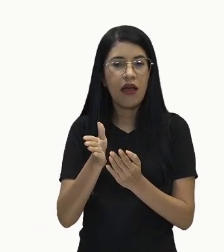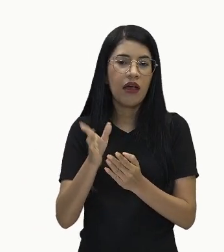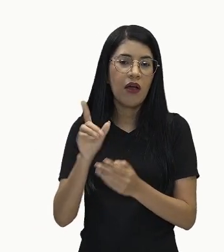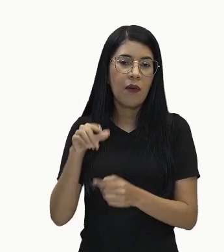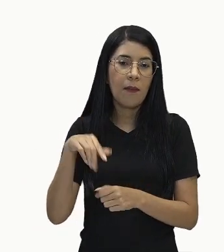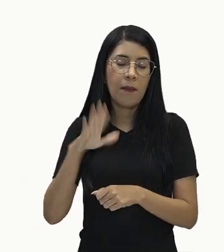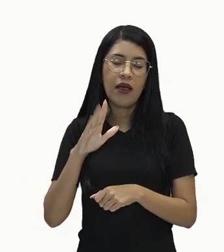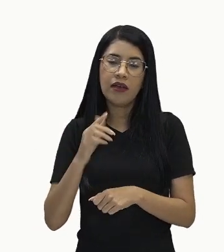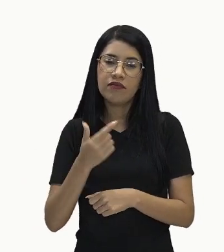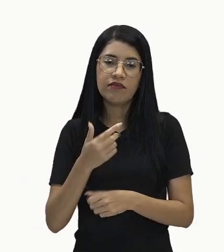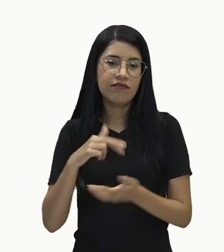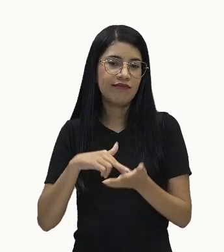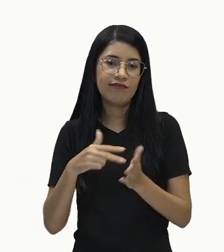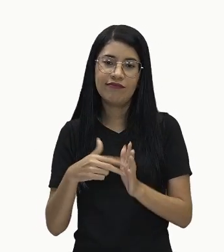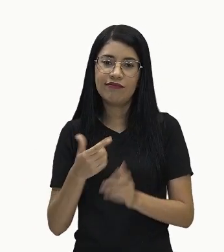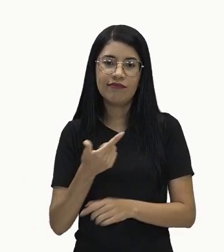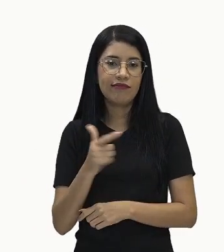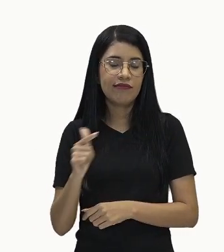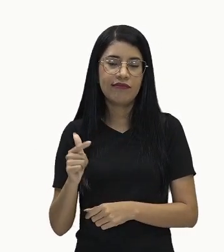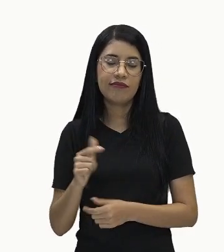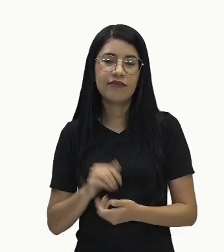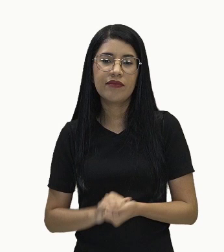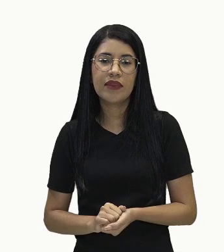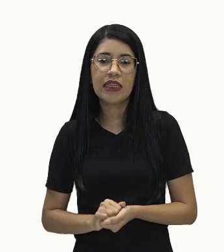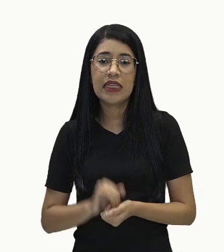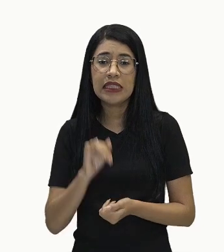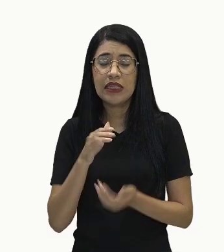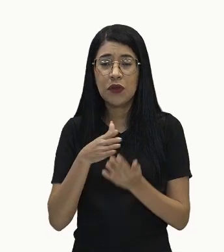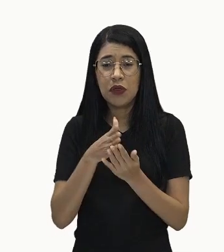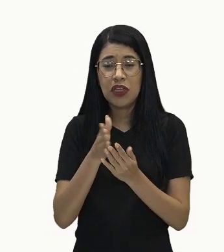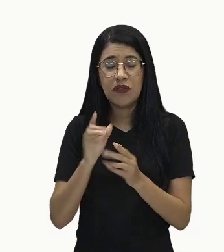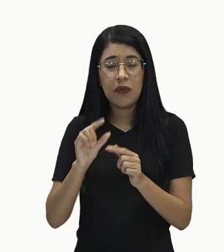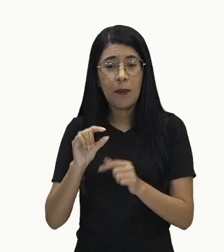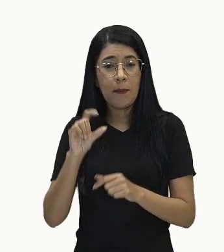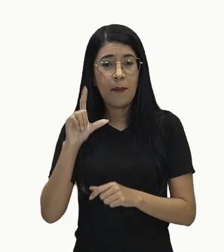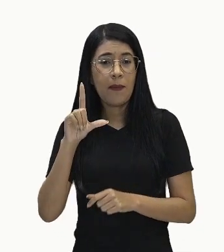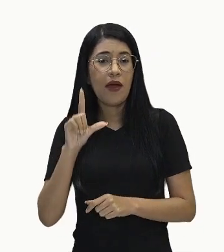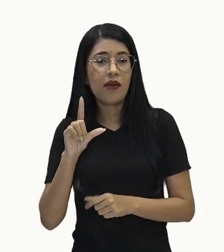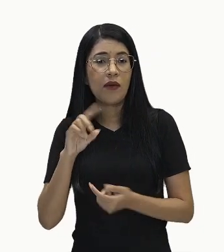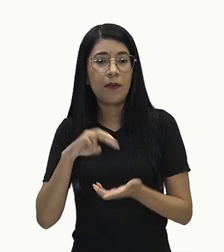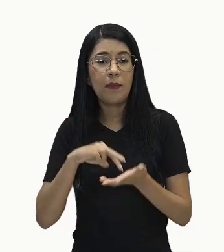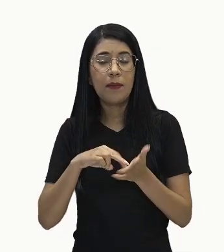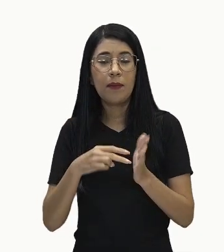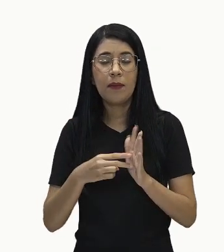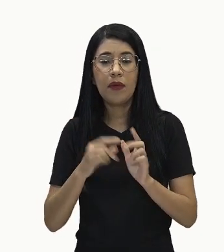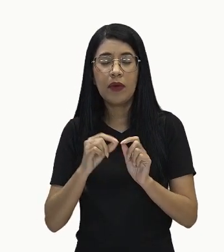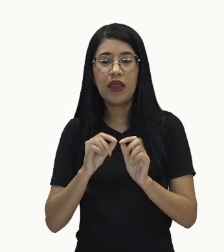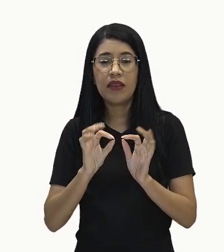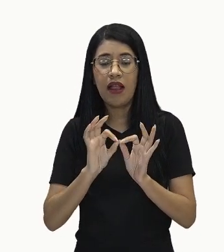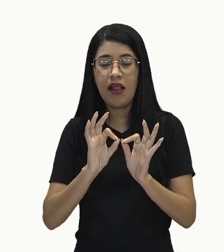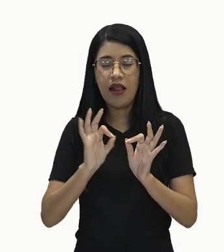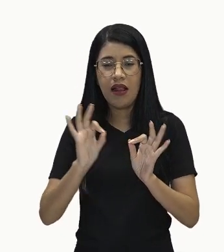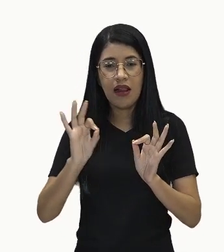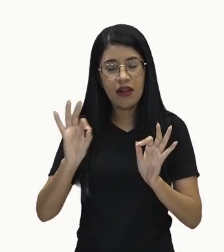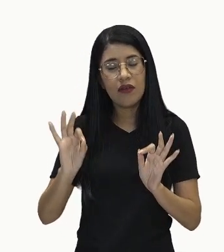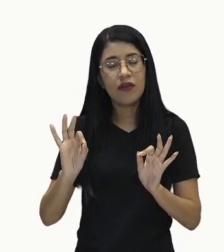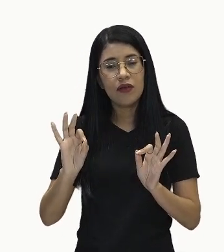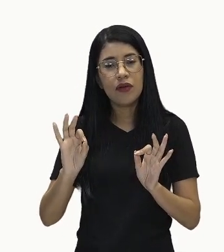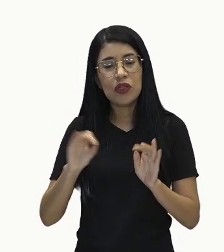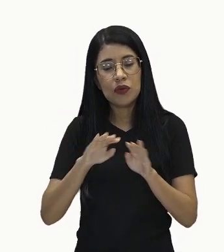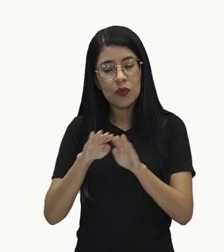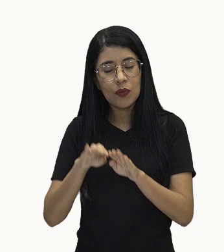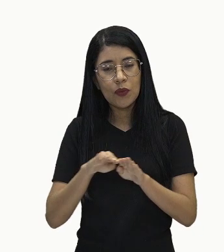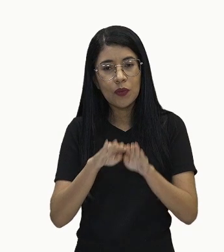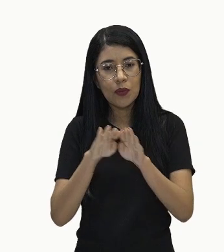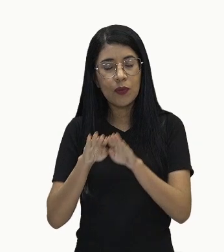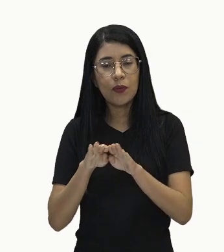nada. Paulo, pois, obteve o maior desvio padrão. Esse daqui mesmo que não quer dizer nada, porque quanto maior